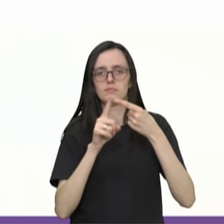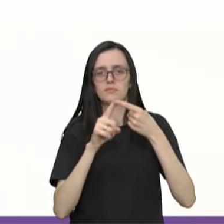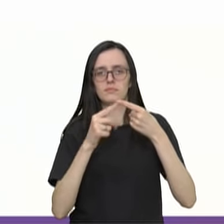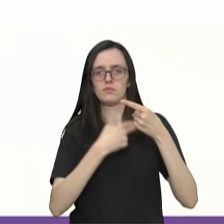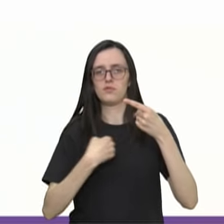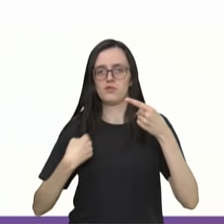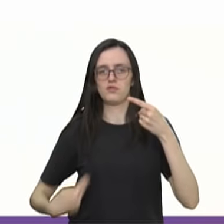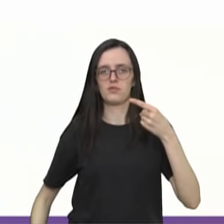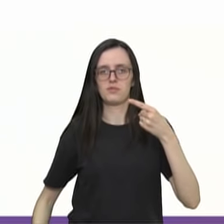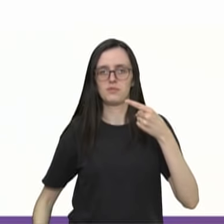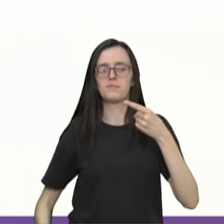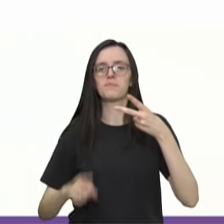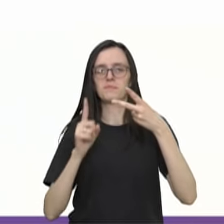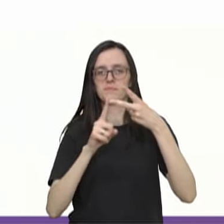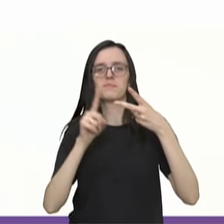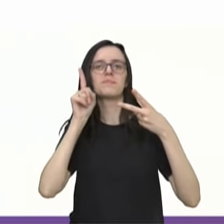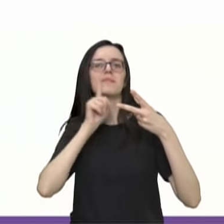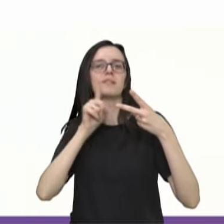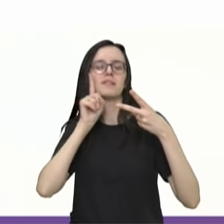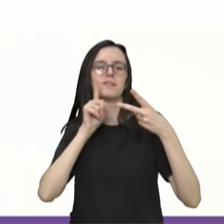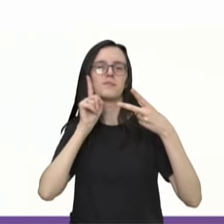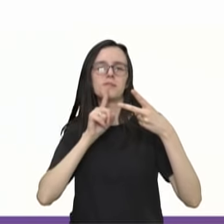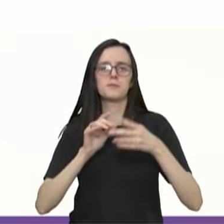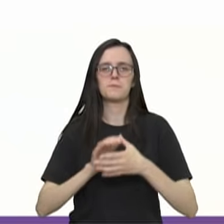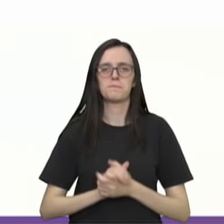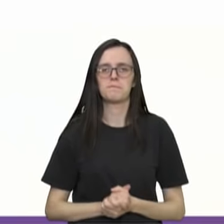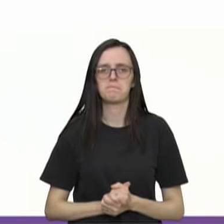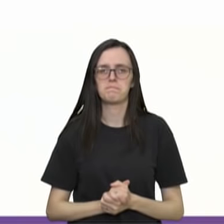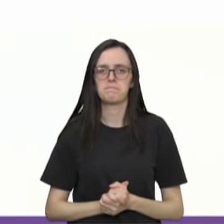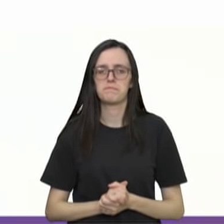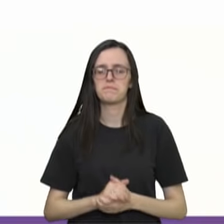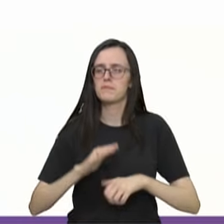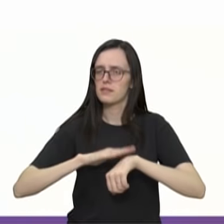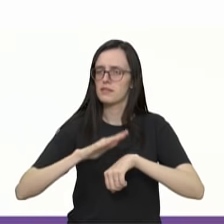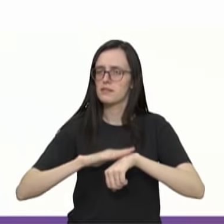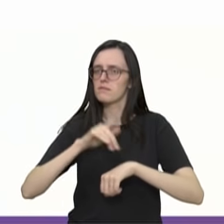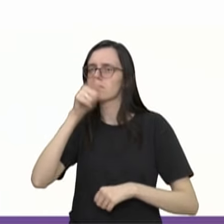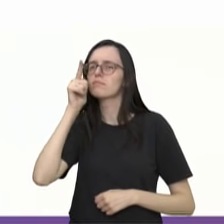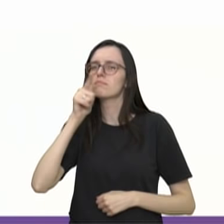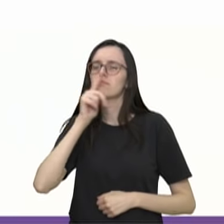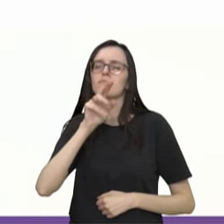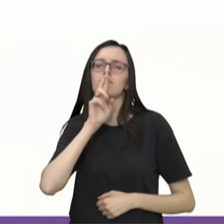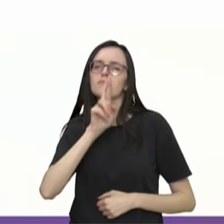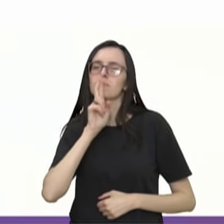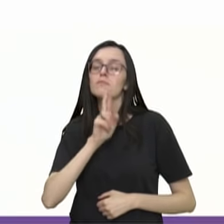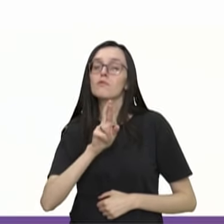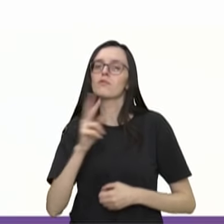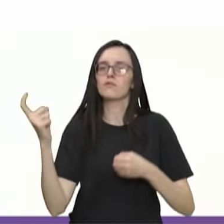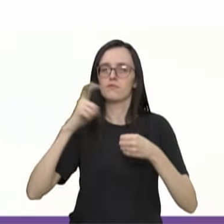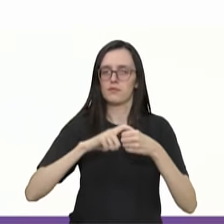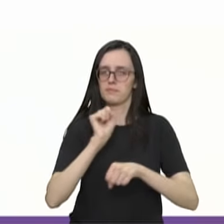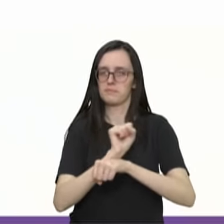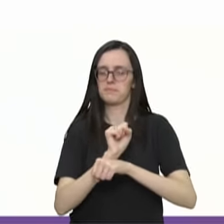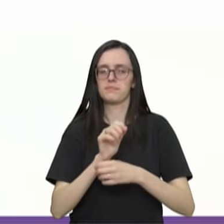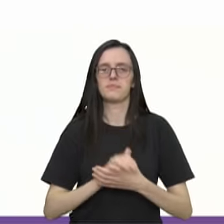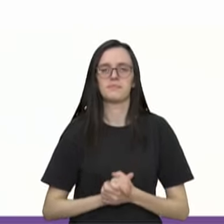ou letra b estados unidos da américa alguns minutinhos aí para que vocês possam responder e já já